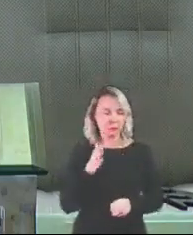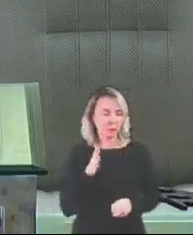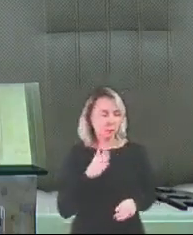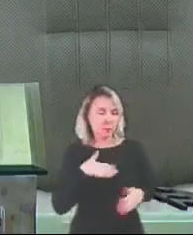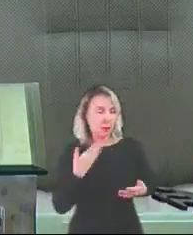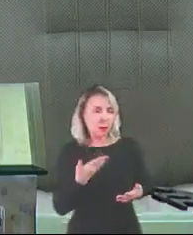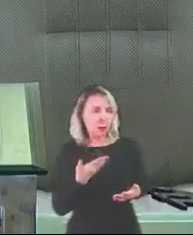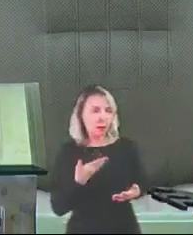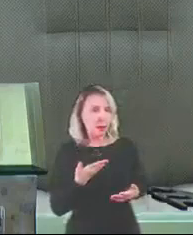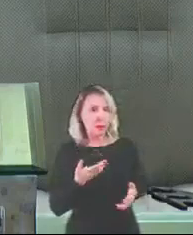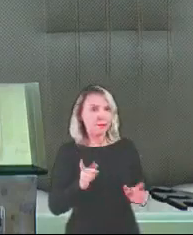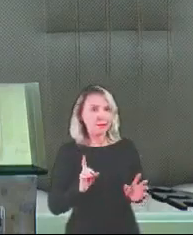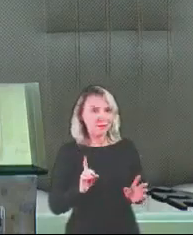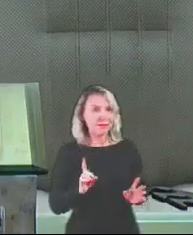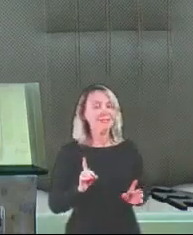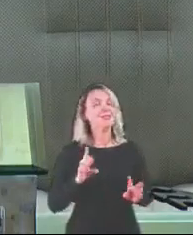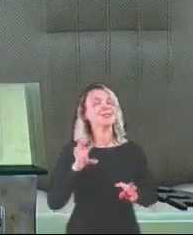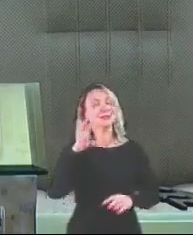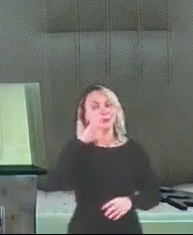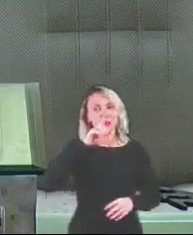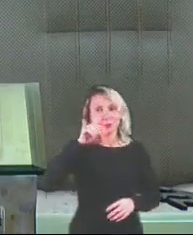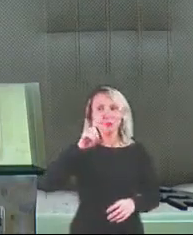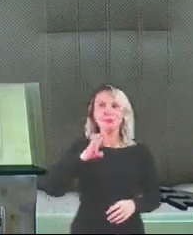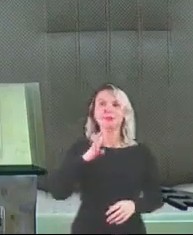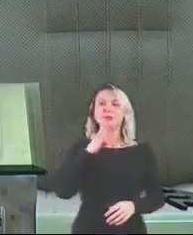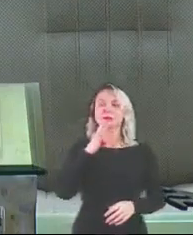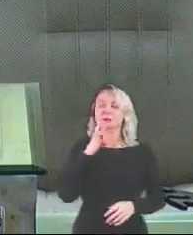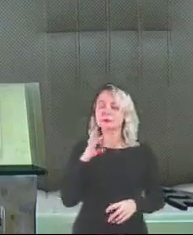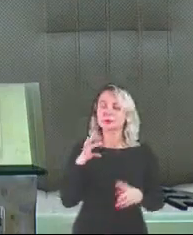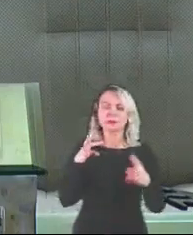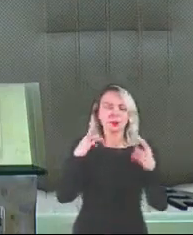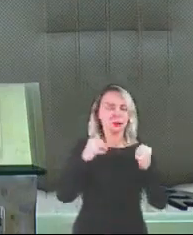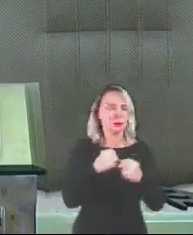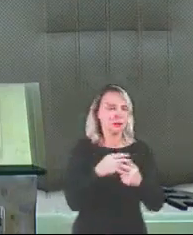Deus conhece todas as coisas antes da sua existência.